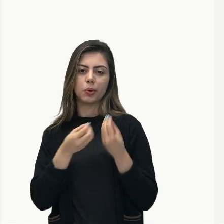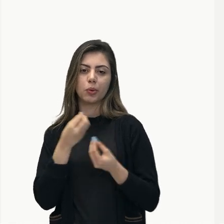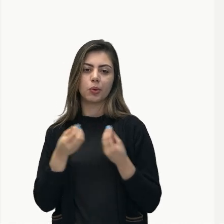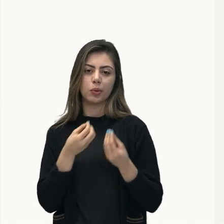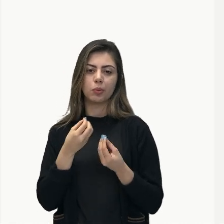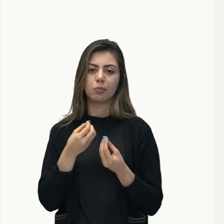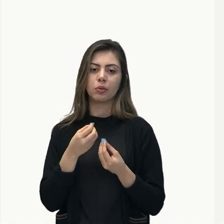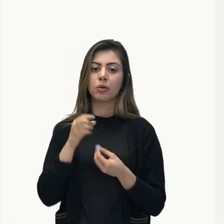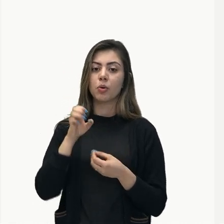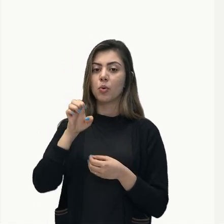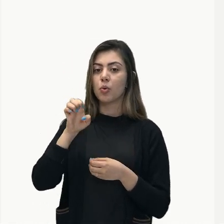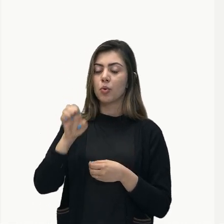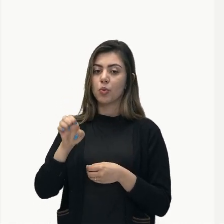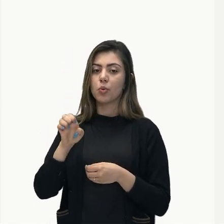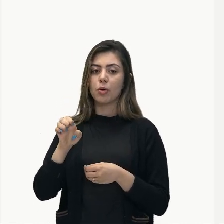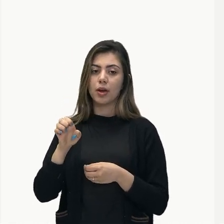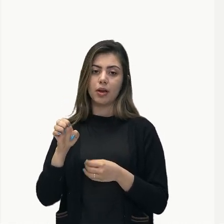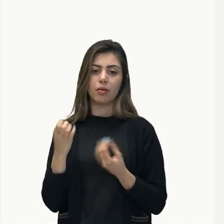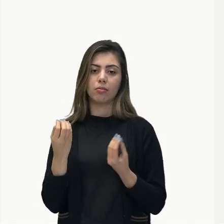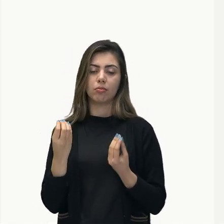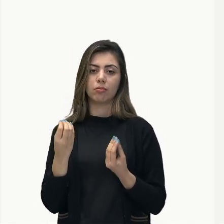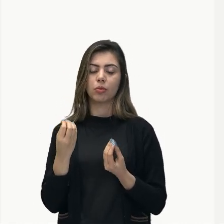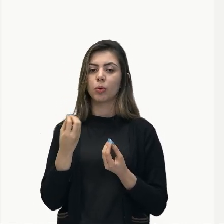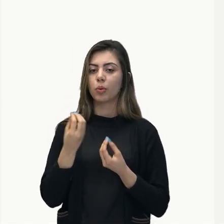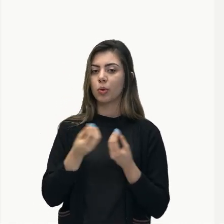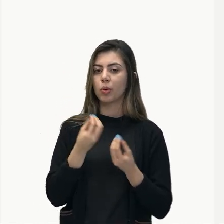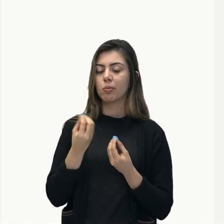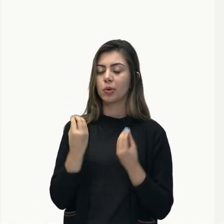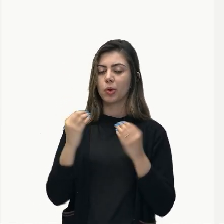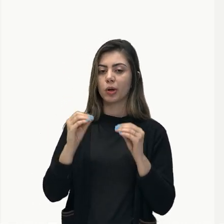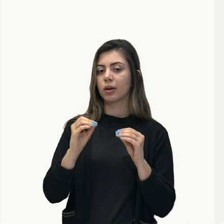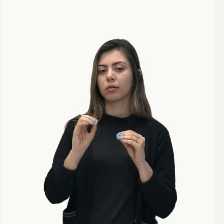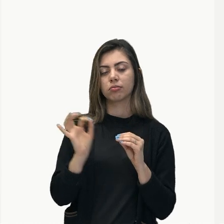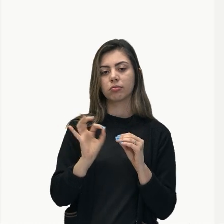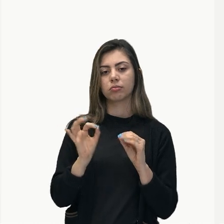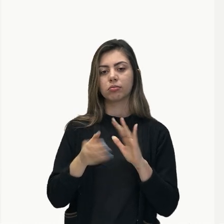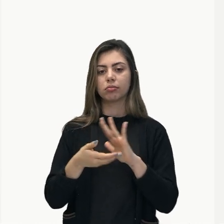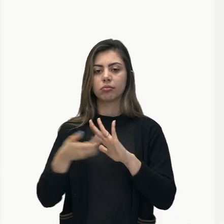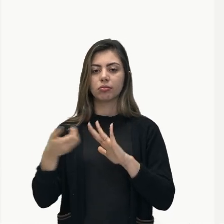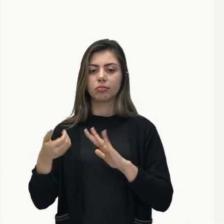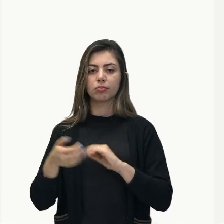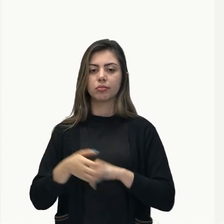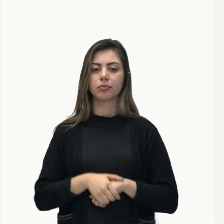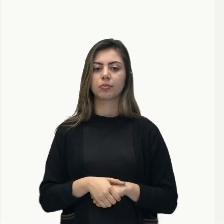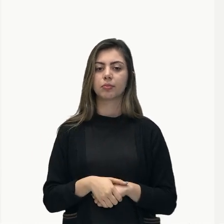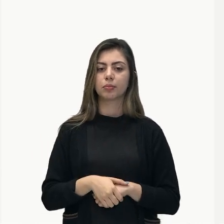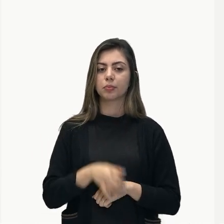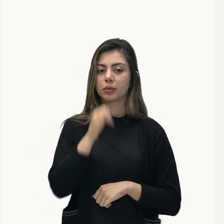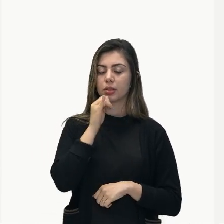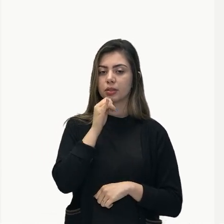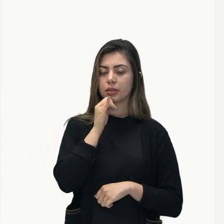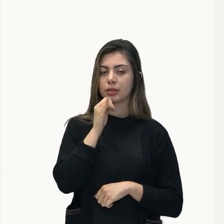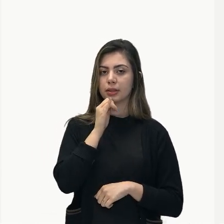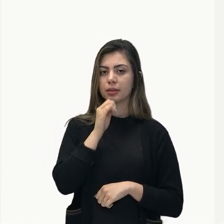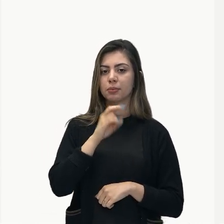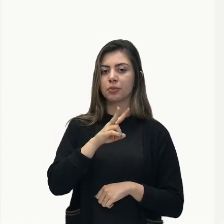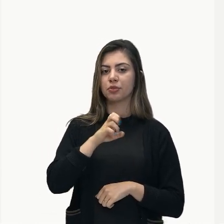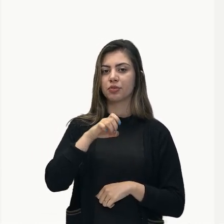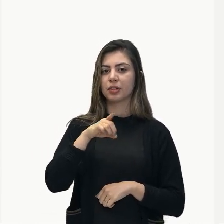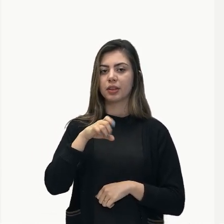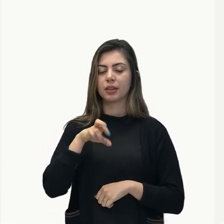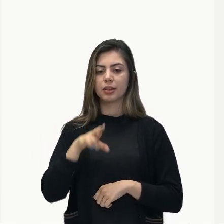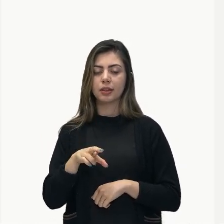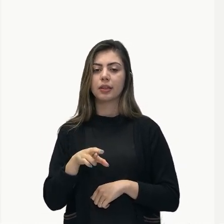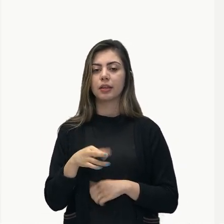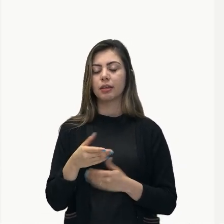é conjugado nos verbos regulares, ele sai fora. O verbo vender, eu vendia, não é eu vendeia. Mas o